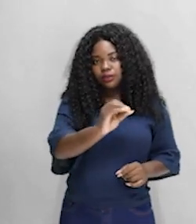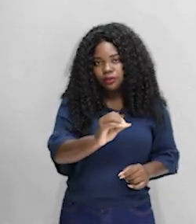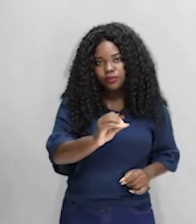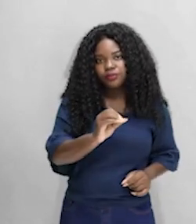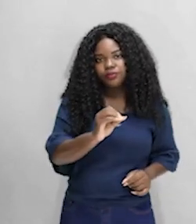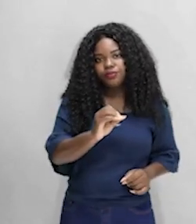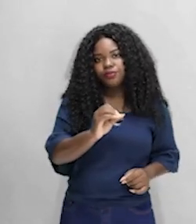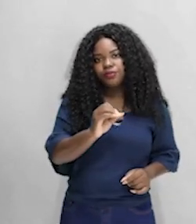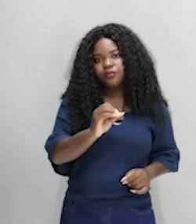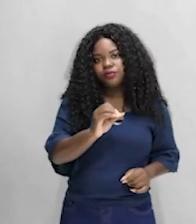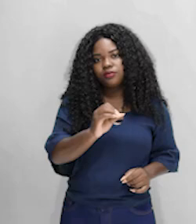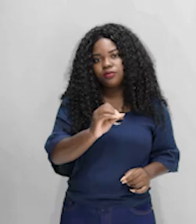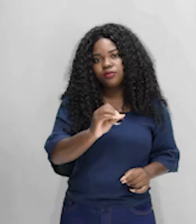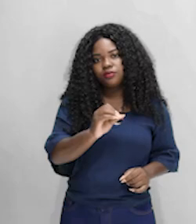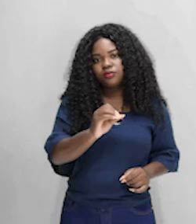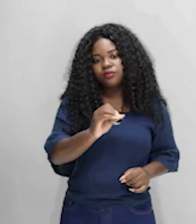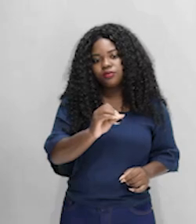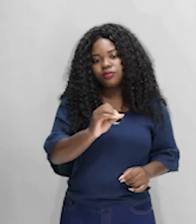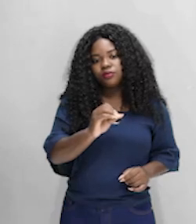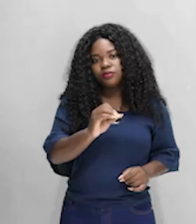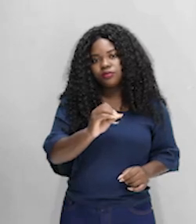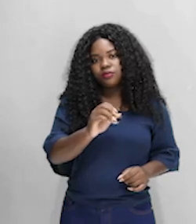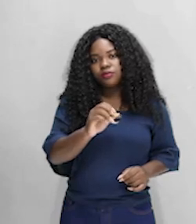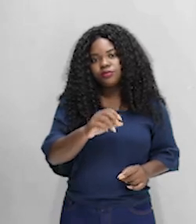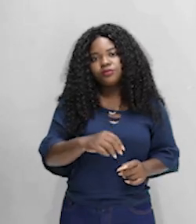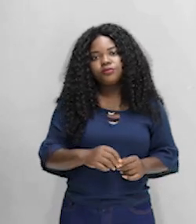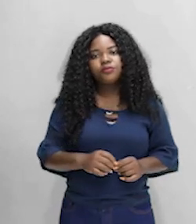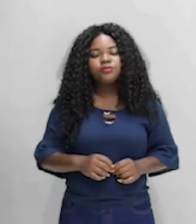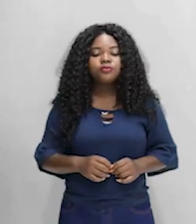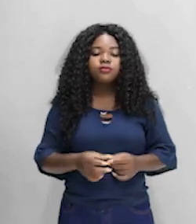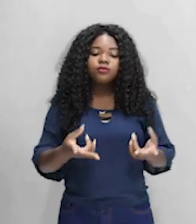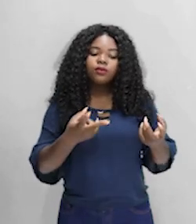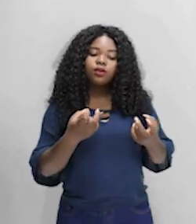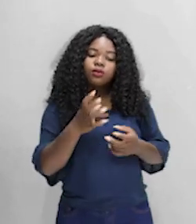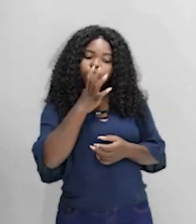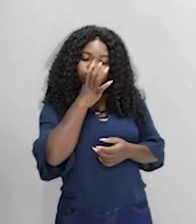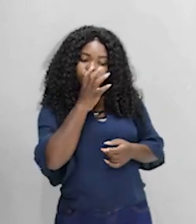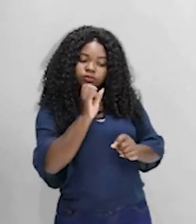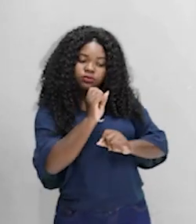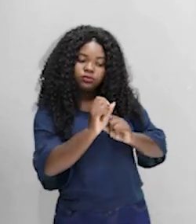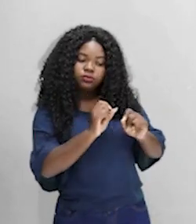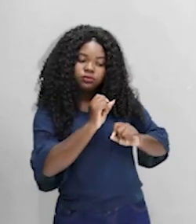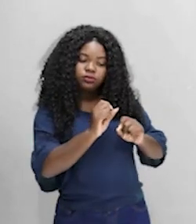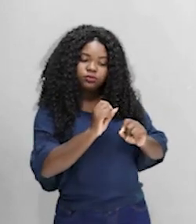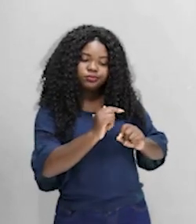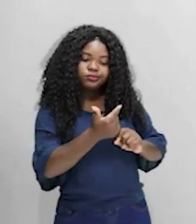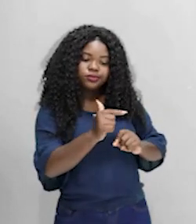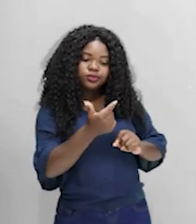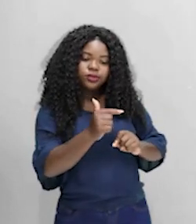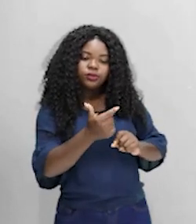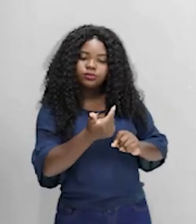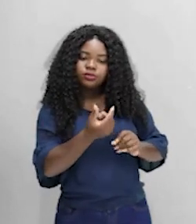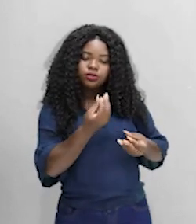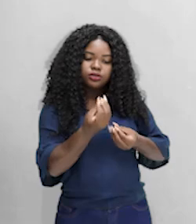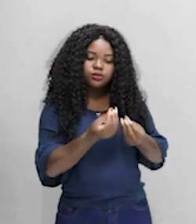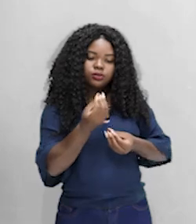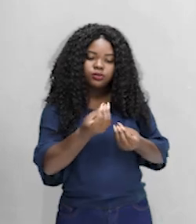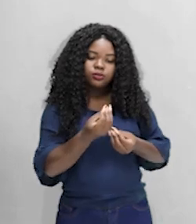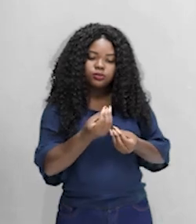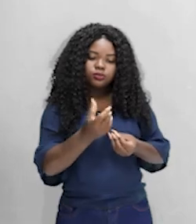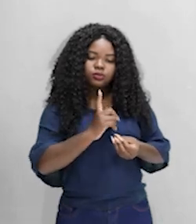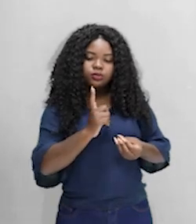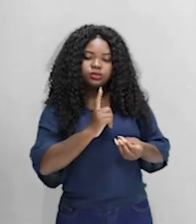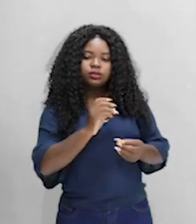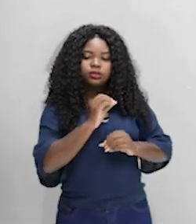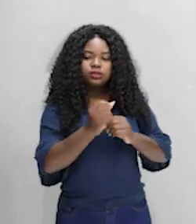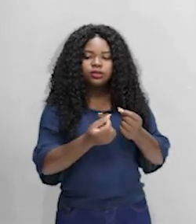sulfúrico, e a partir daquele ponto, né, se observava que não havia vida aquática. Por quê?